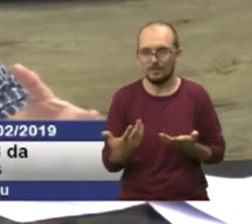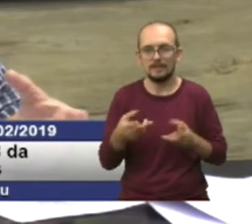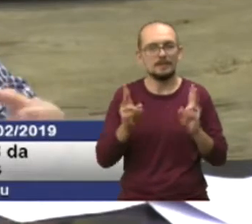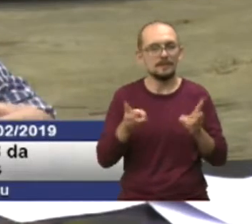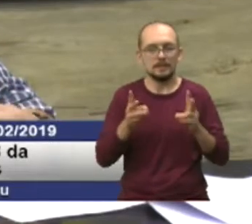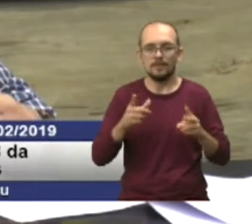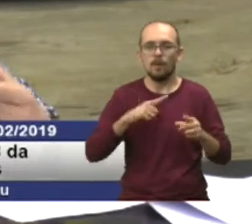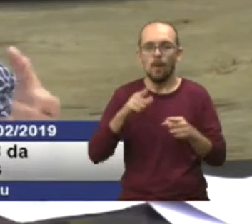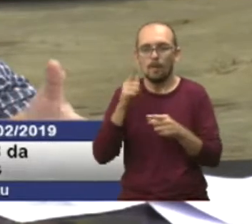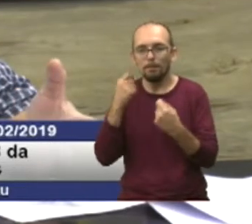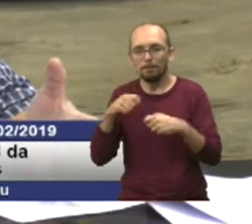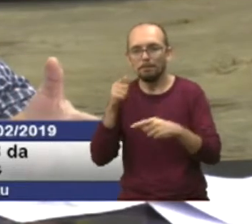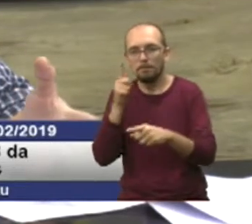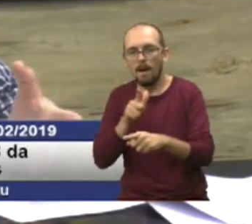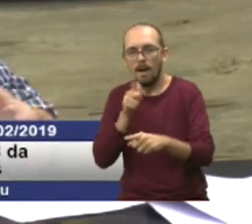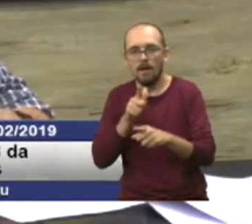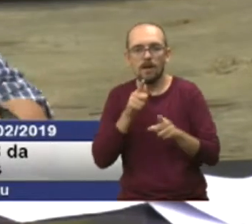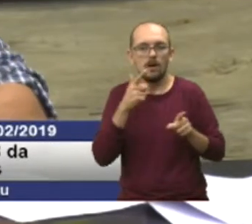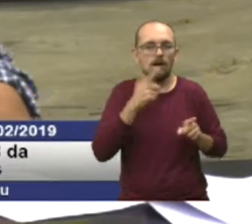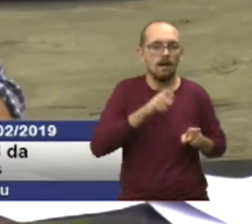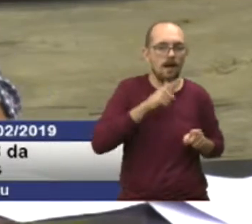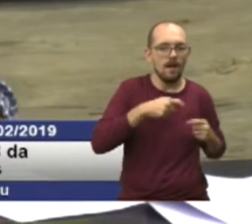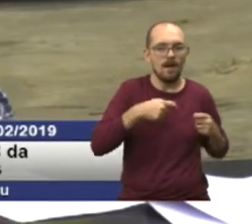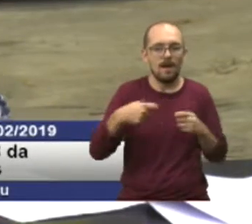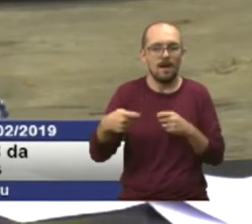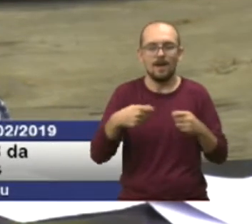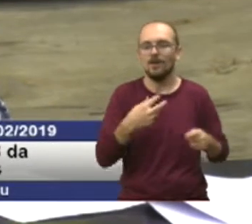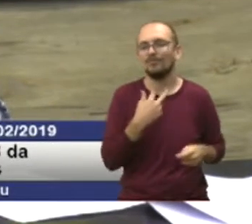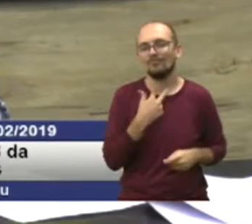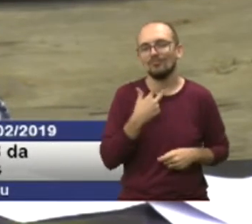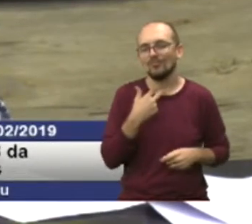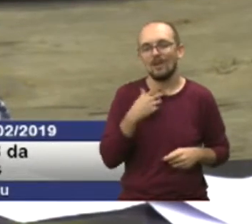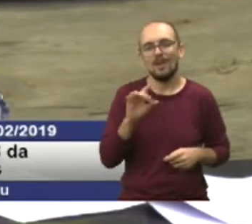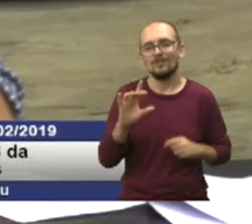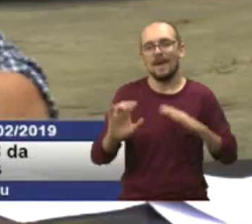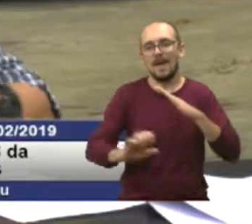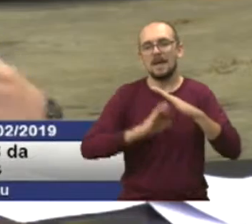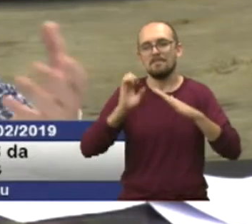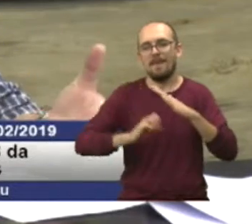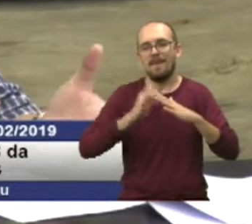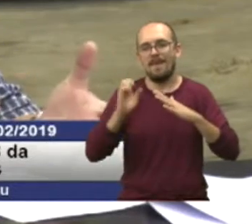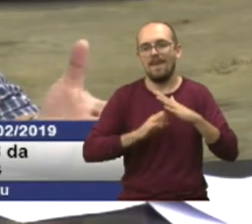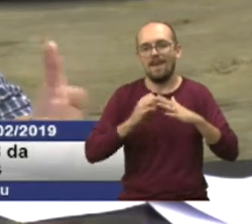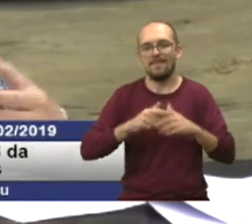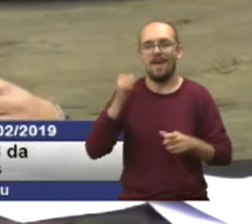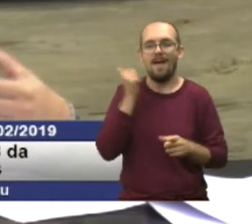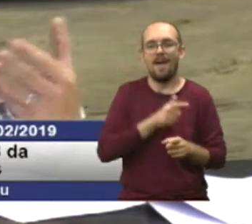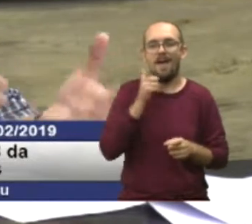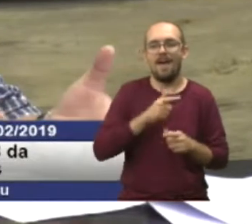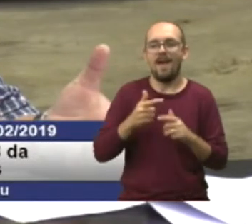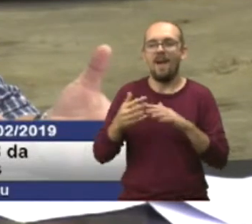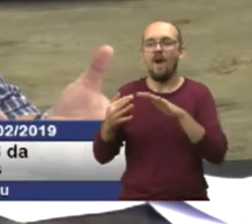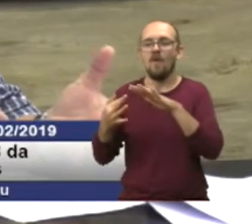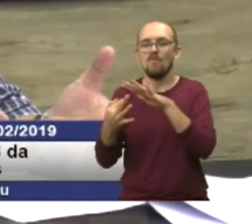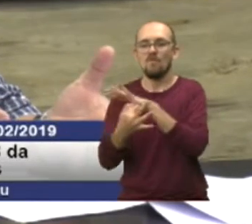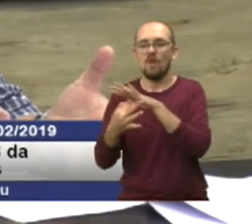lados ganham. Não existe mais a relação onde só a empresa ganha e os fornecedores